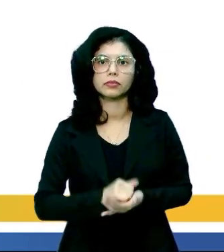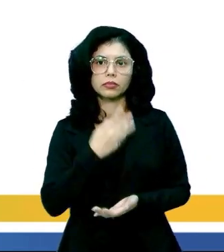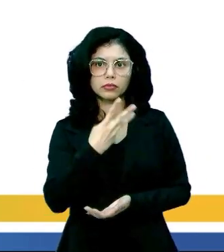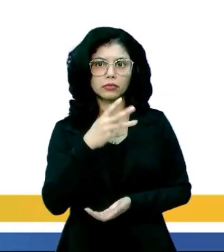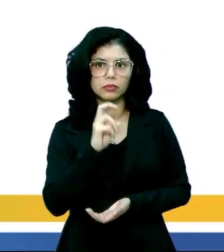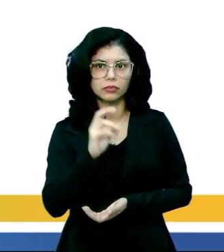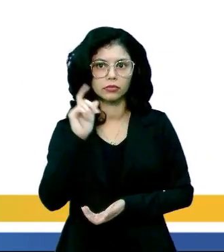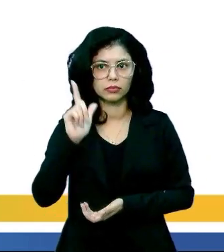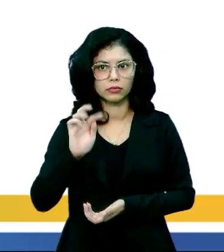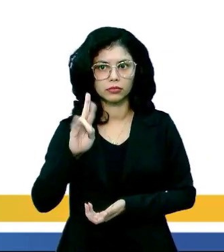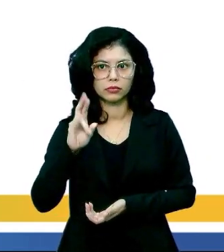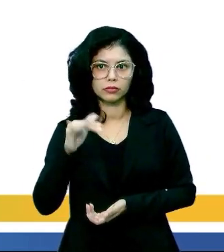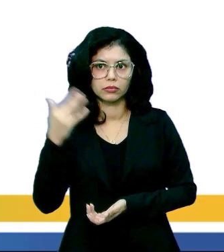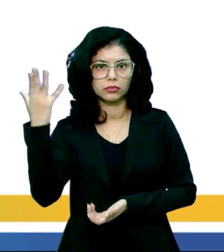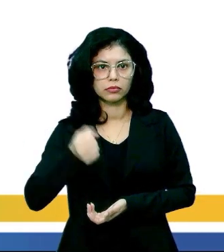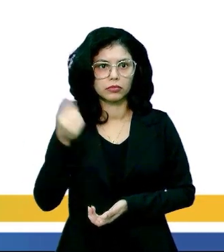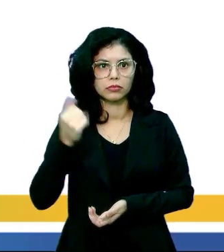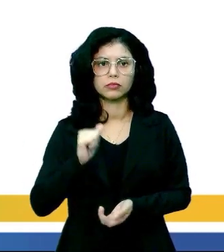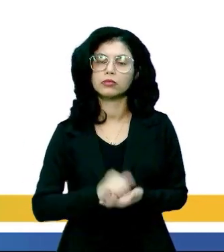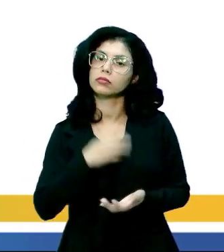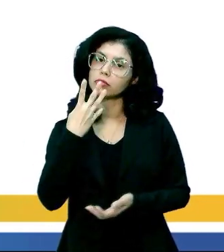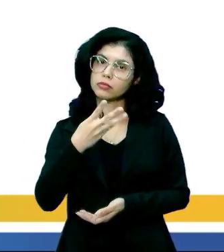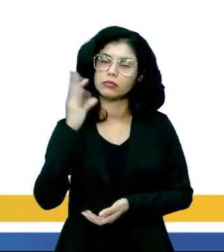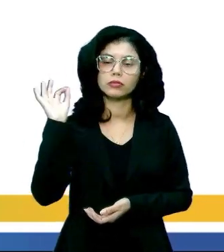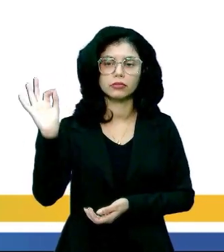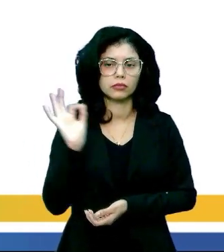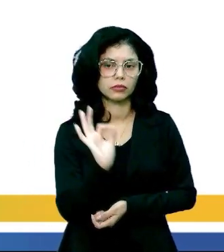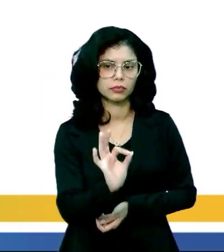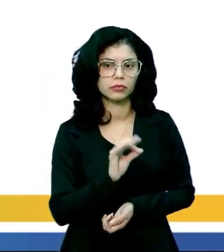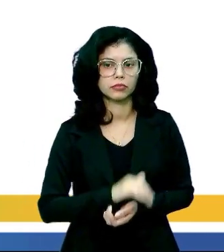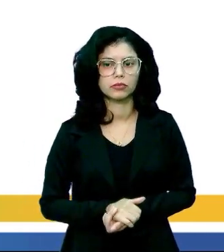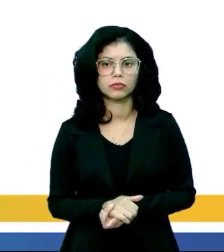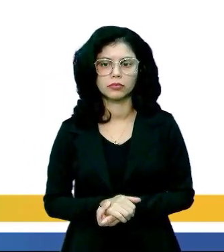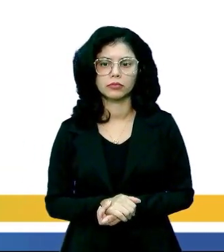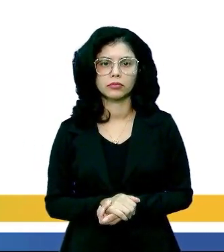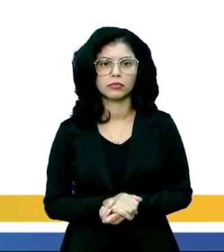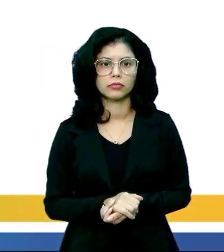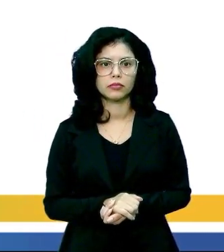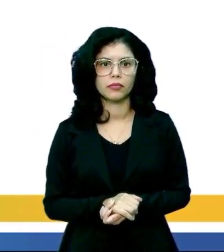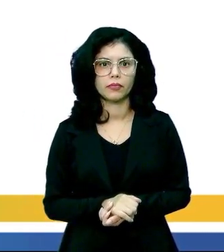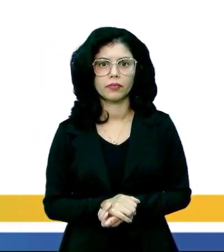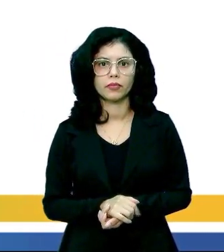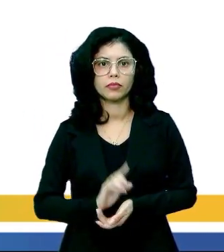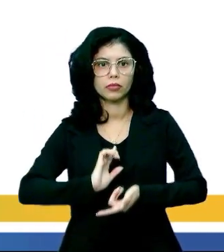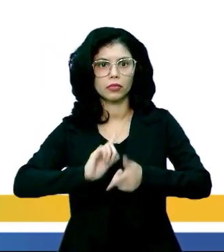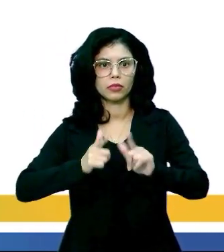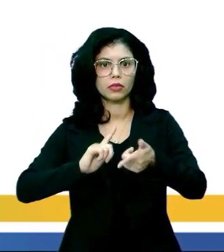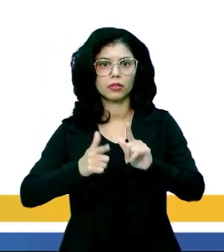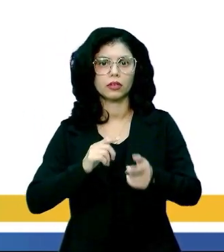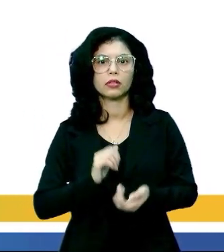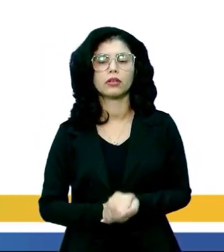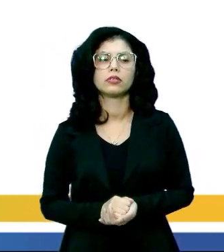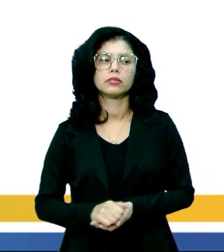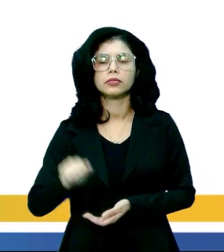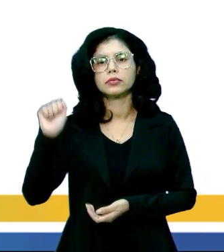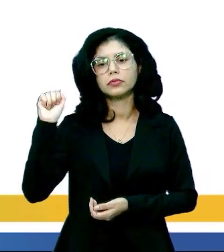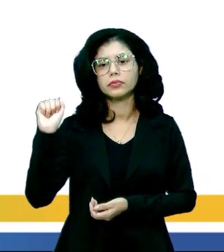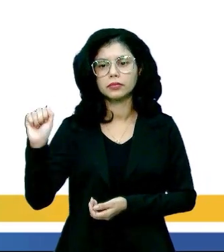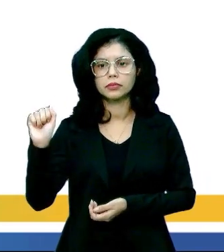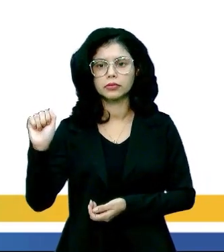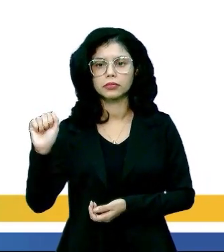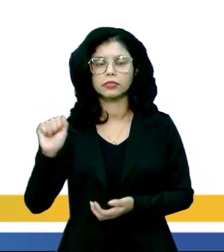e 45 litros de leite com 4% de gordura. Portanto, aí a